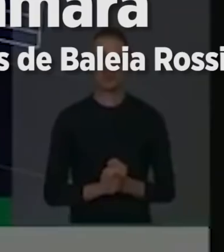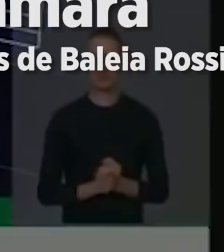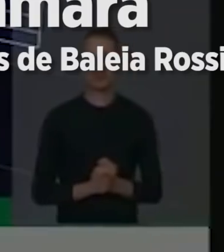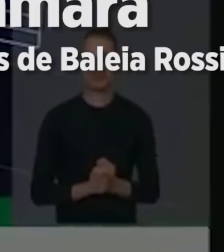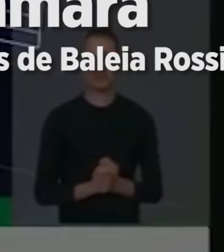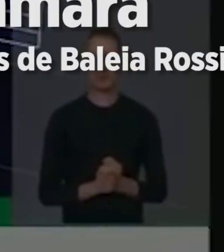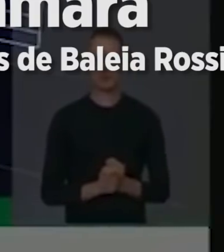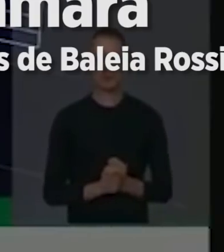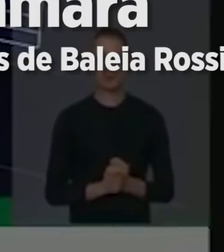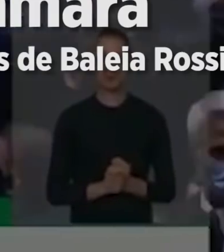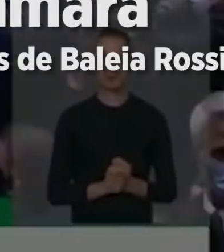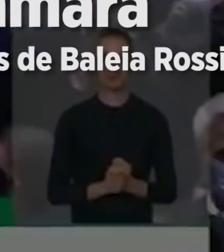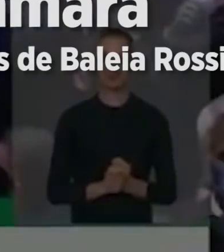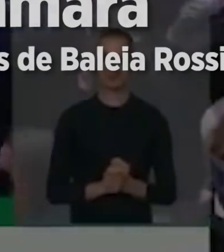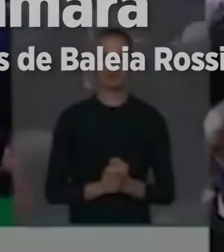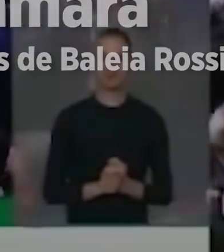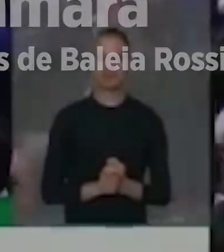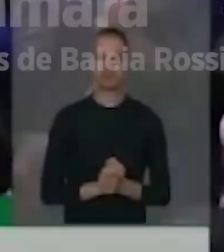e